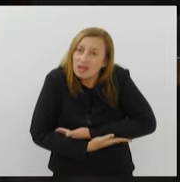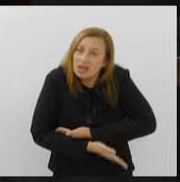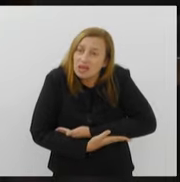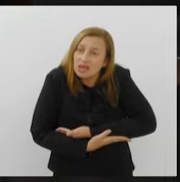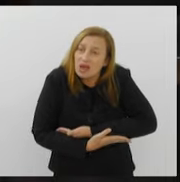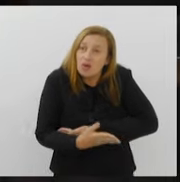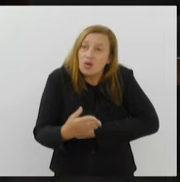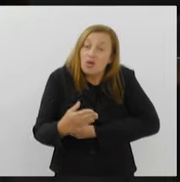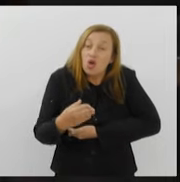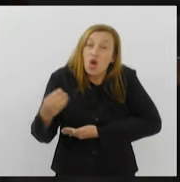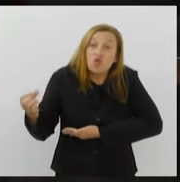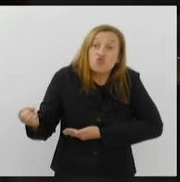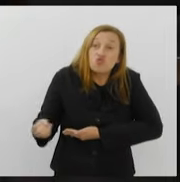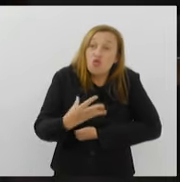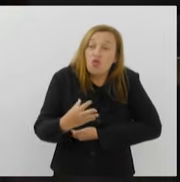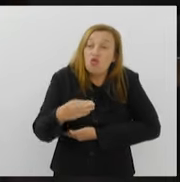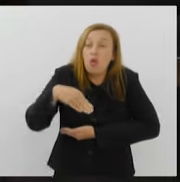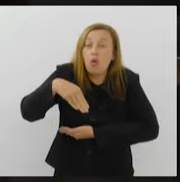está sendo